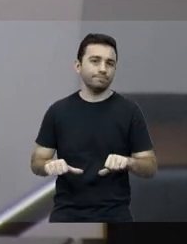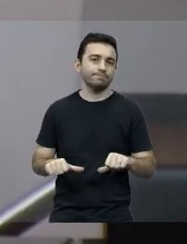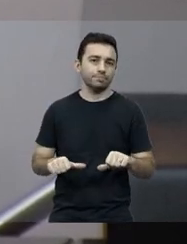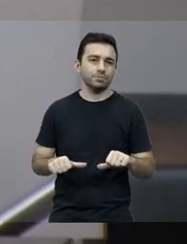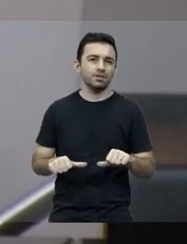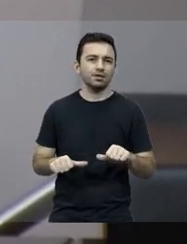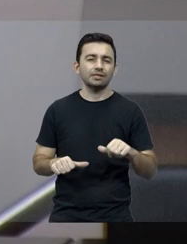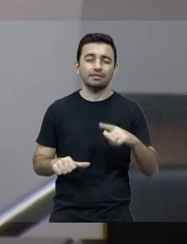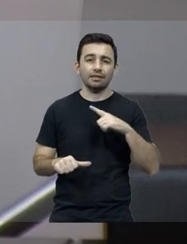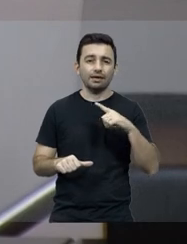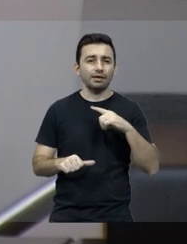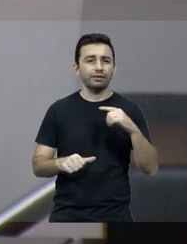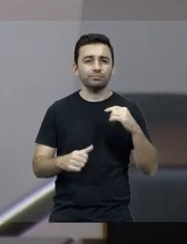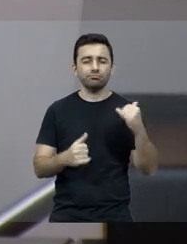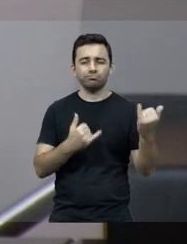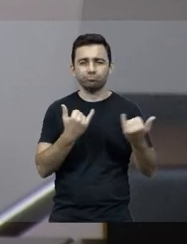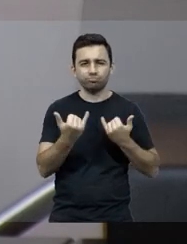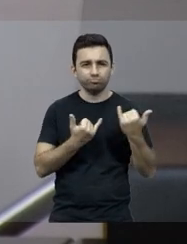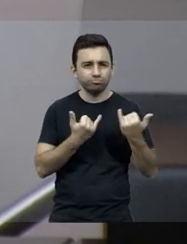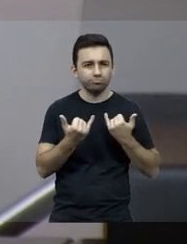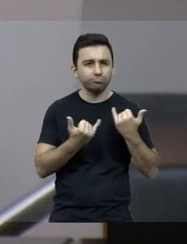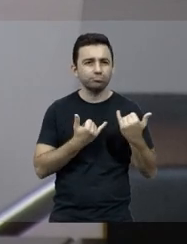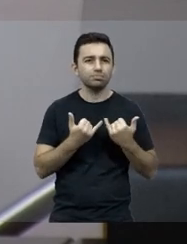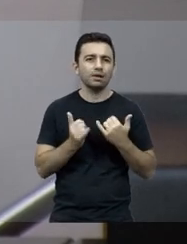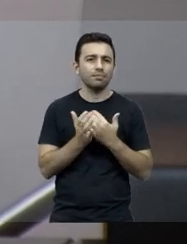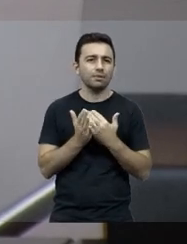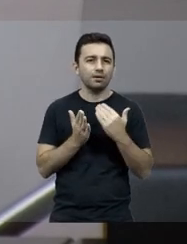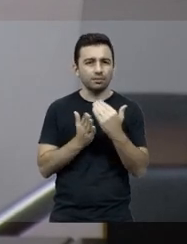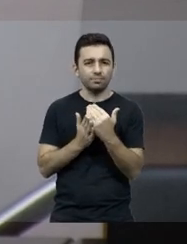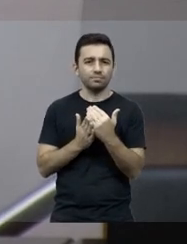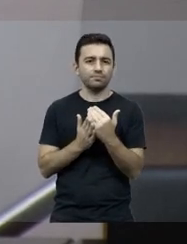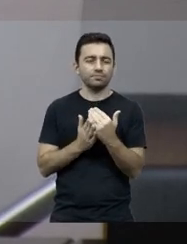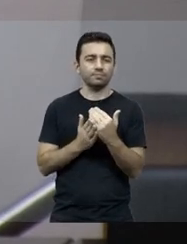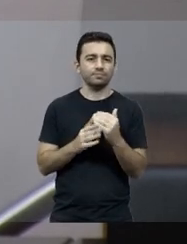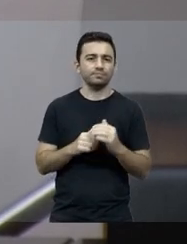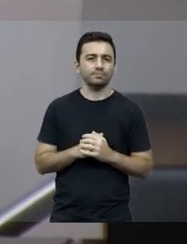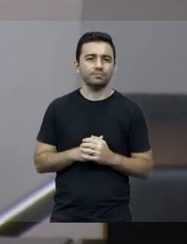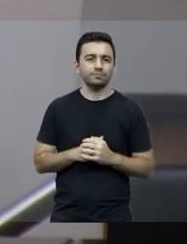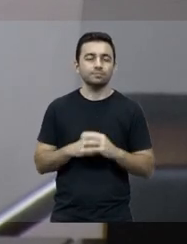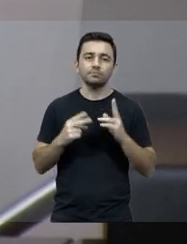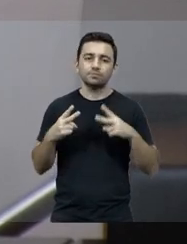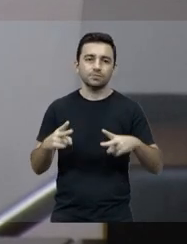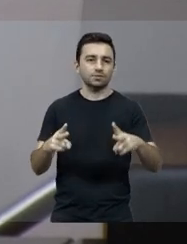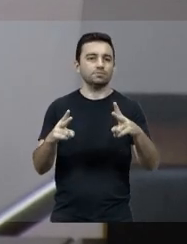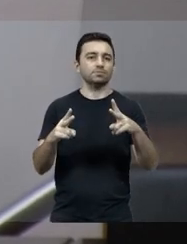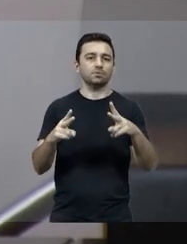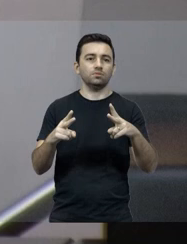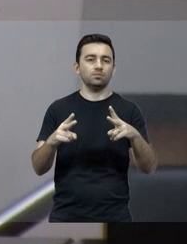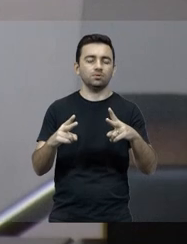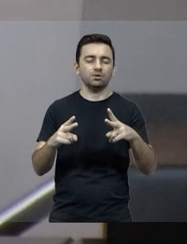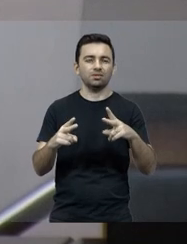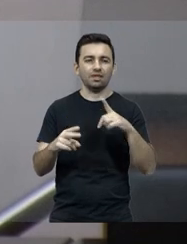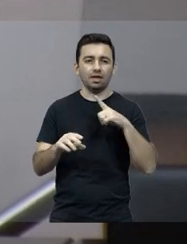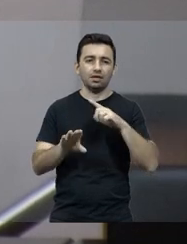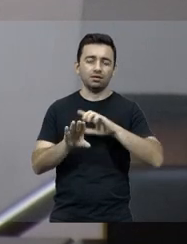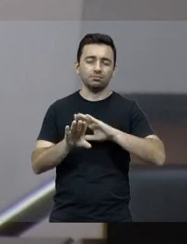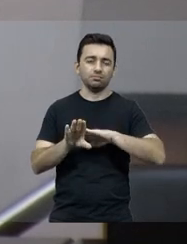somos bombardeados constantemente por uma, eu diria, lógica